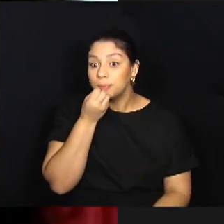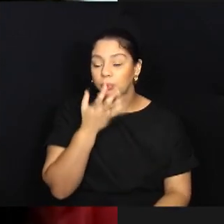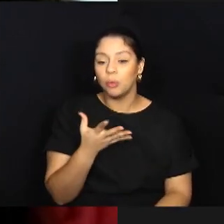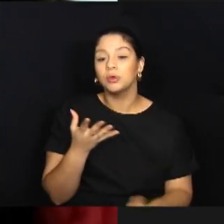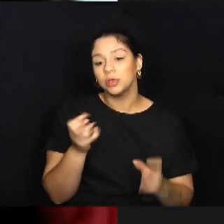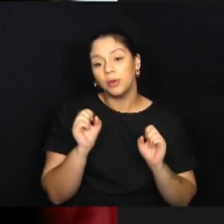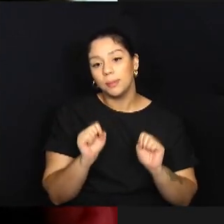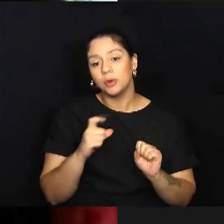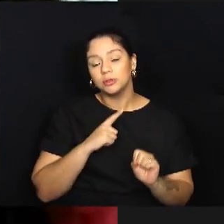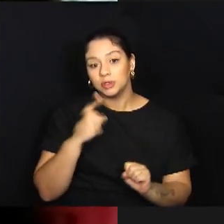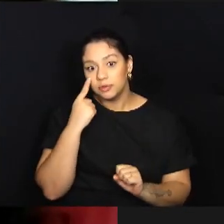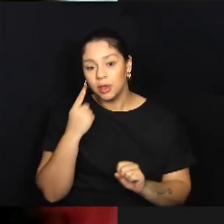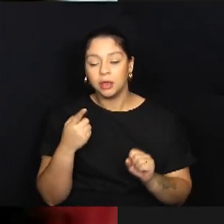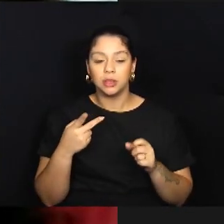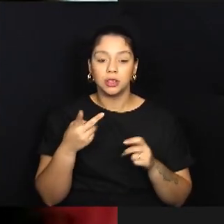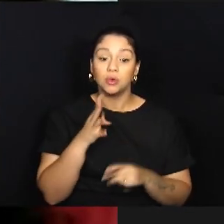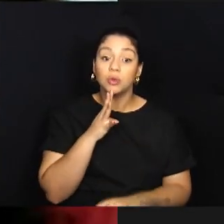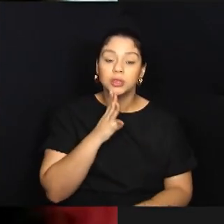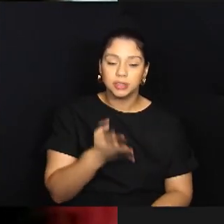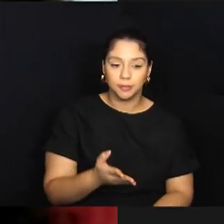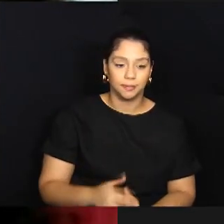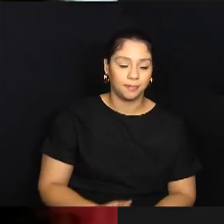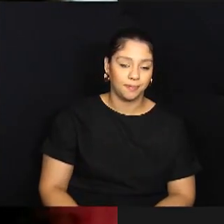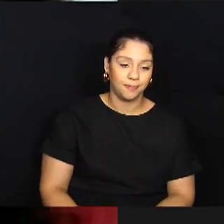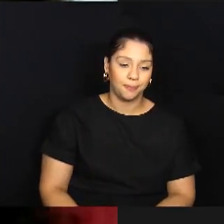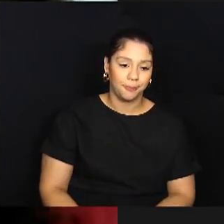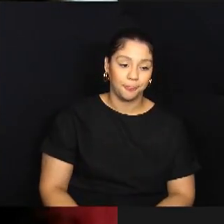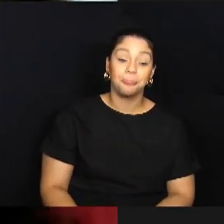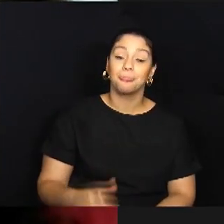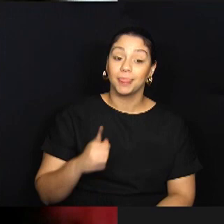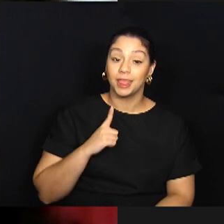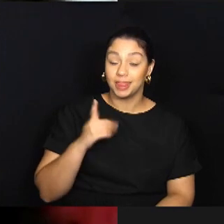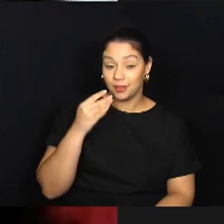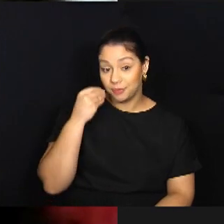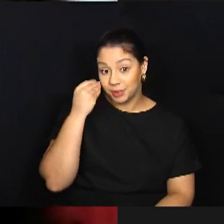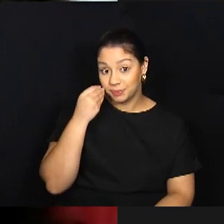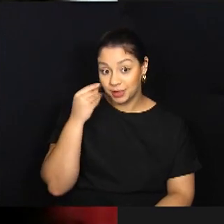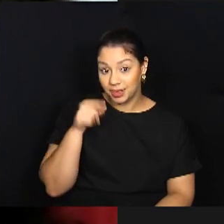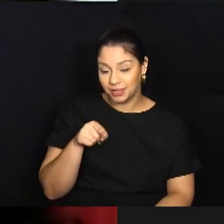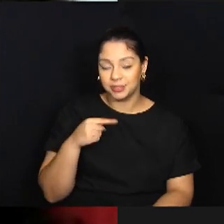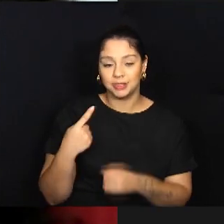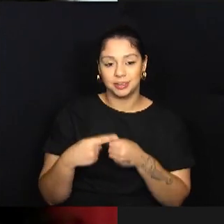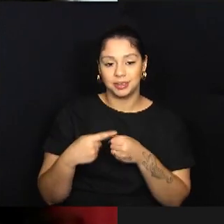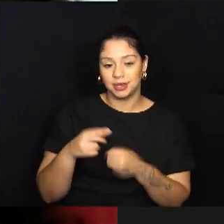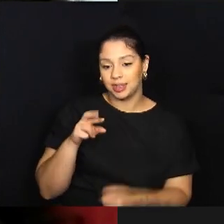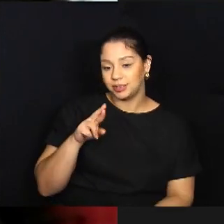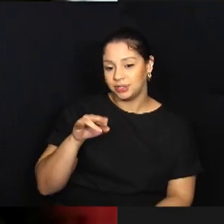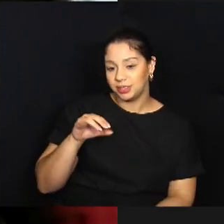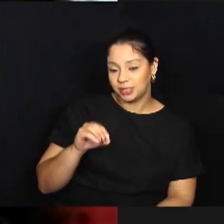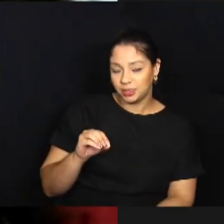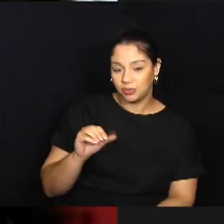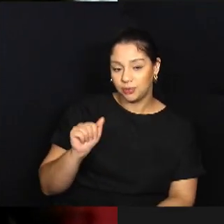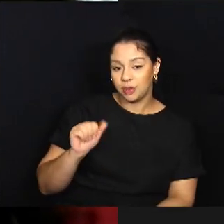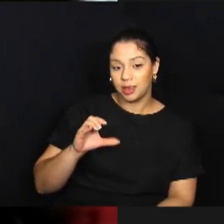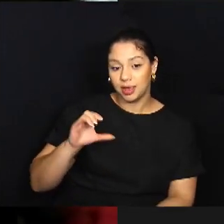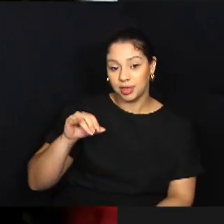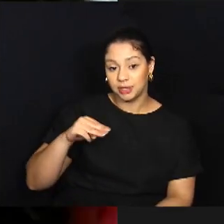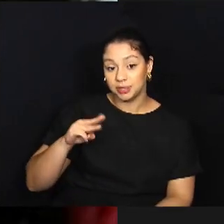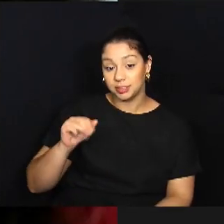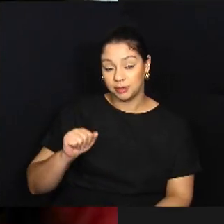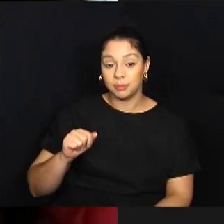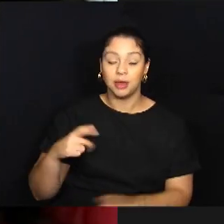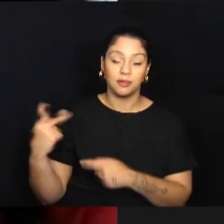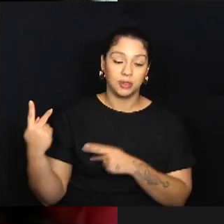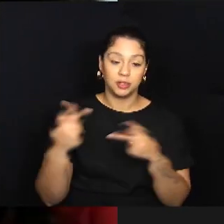conhecer e visitar. A gente teve uma experiência, por exemplo, de Rio Acima, Gabriel. A gente ia sair de Rio Acima e íamos para o Santuário do